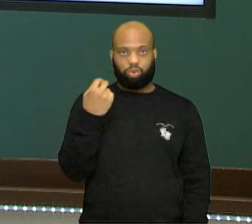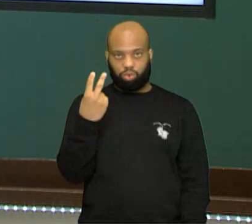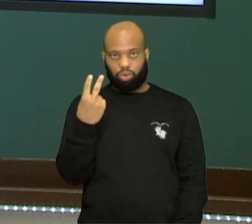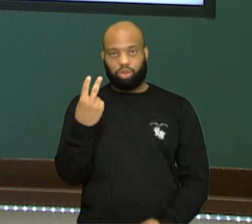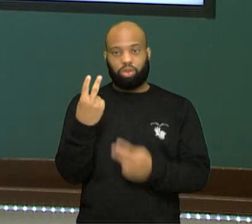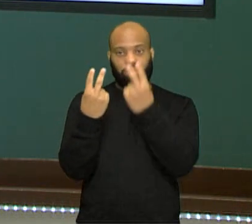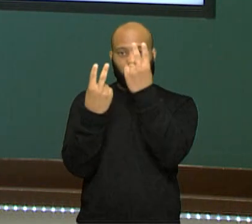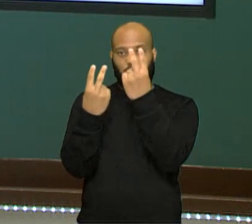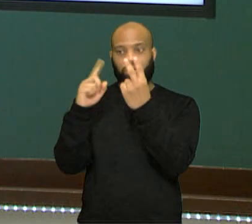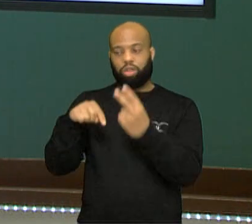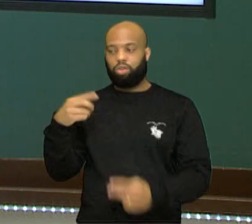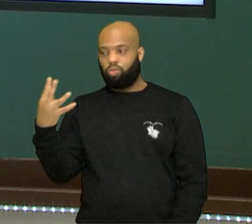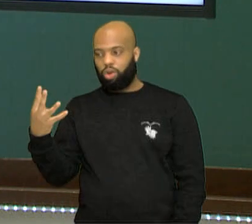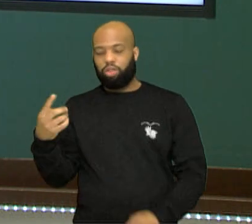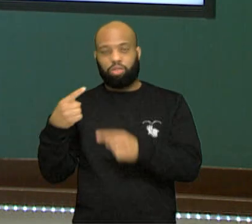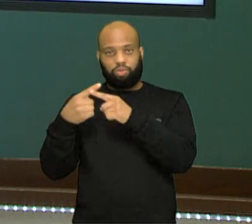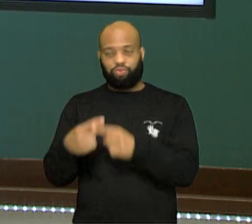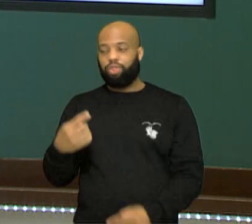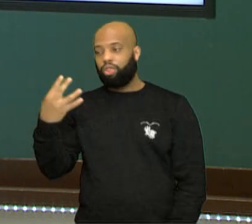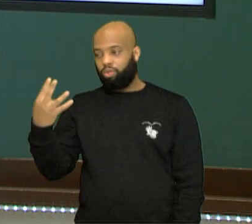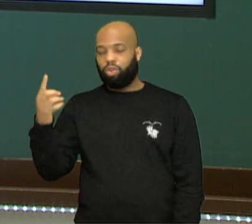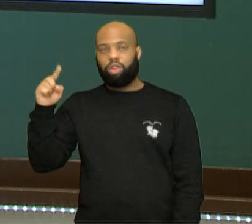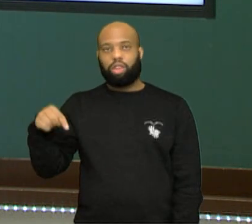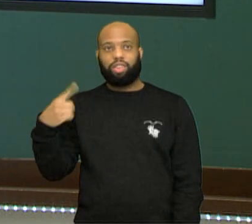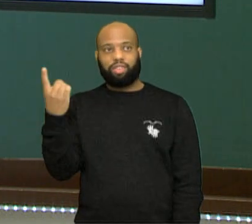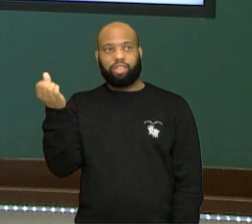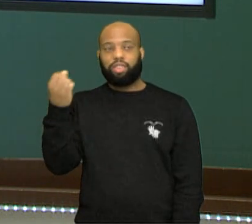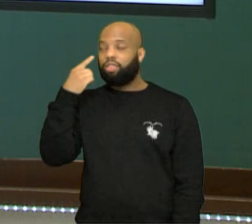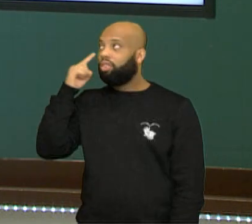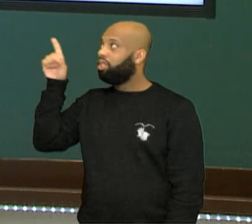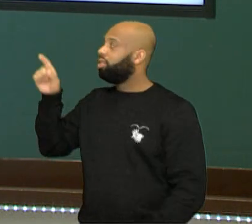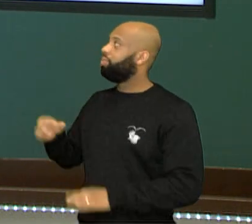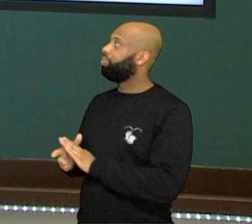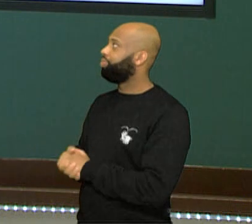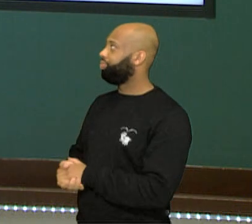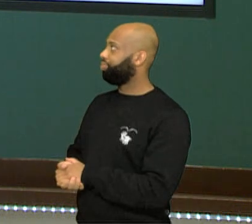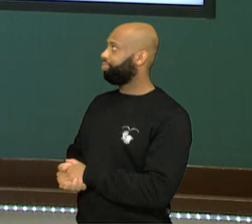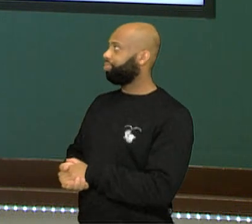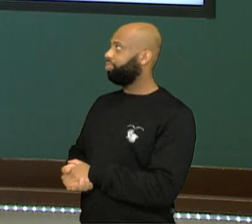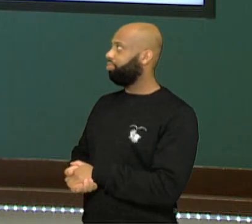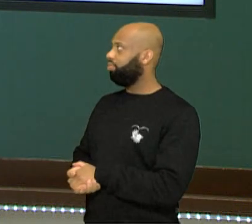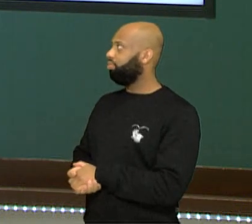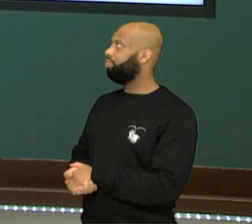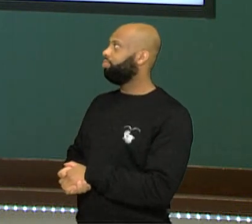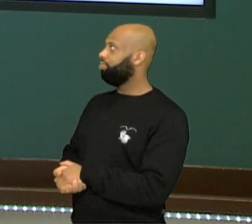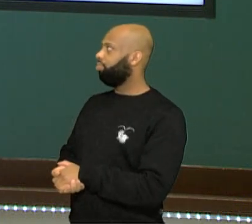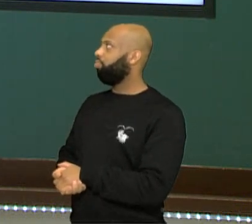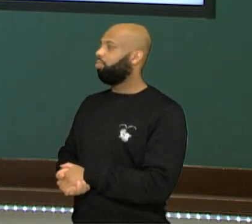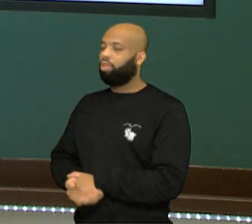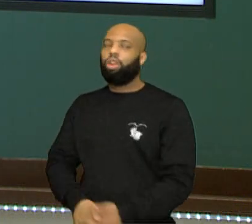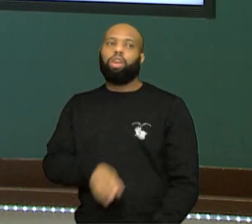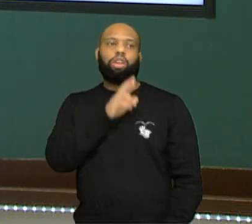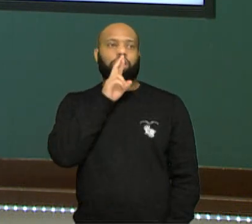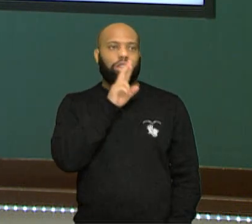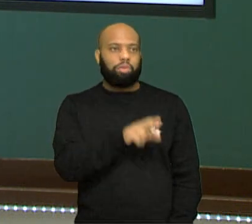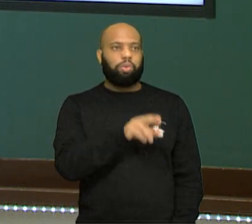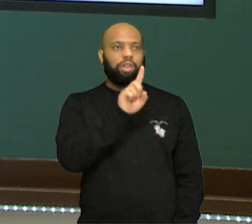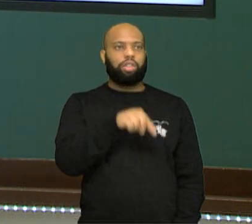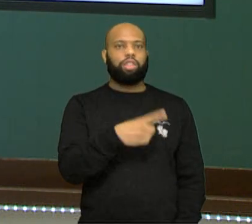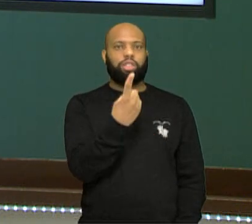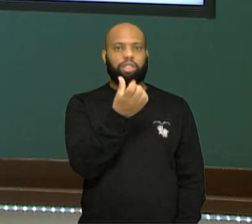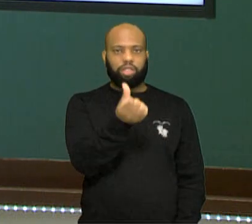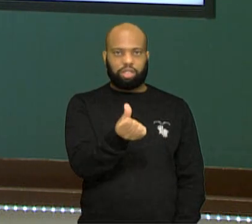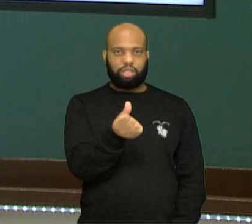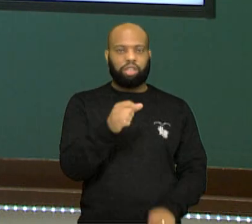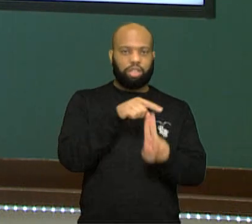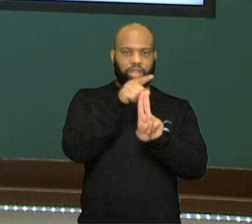ao quadrado, 4 vezes 4, 16π centímetros quadrados, porque a unidade ali estava